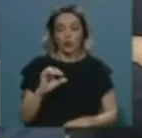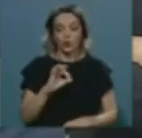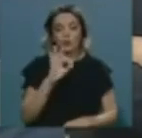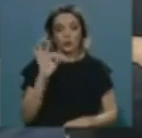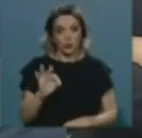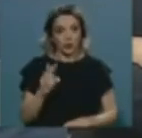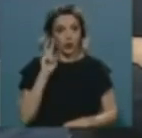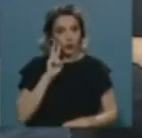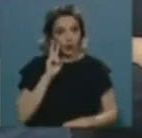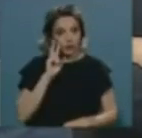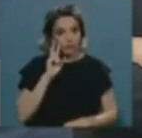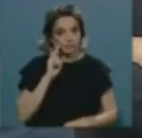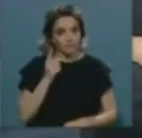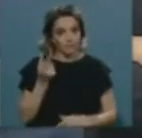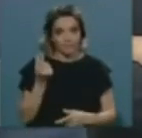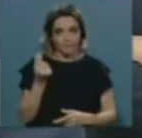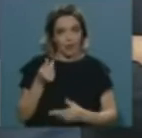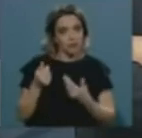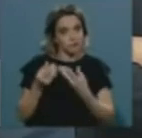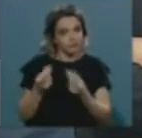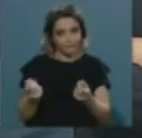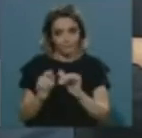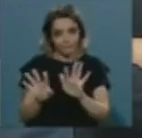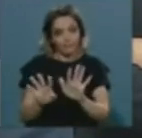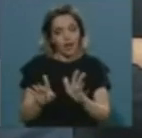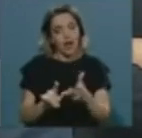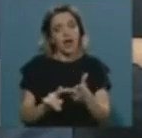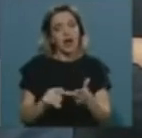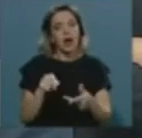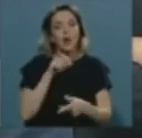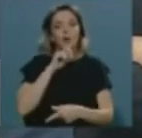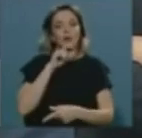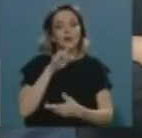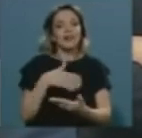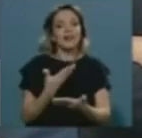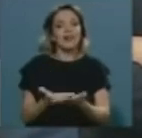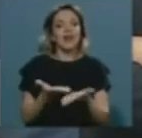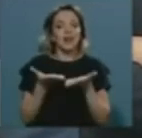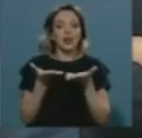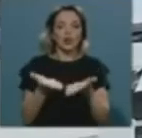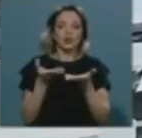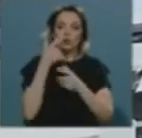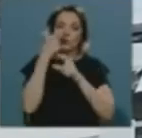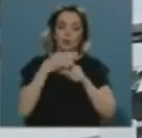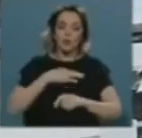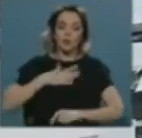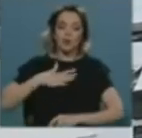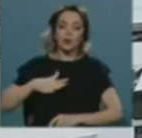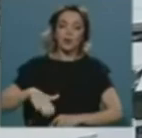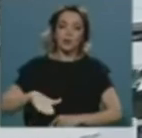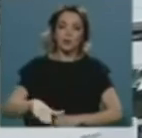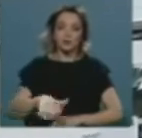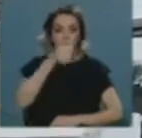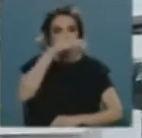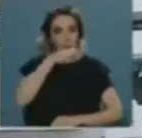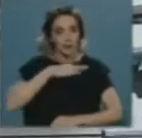valor é a fundo perdido e, portanto, aqui também uma oportunidade para ajudar os empresários do Porto Santo. No Parque